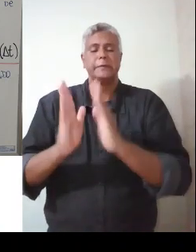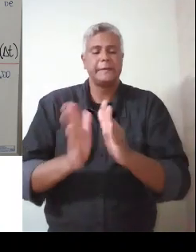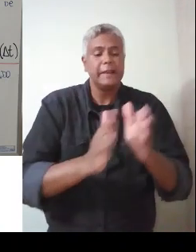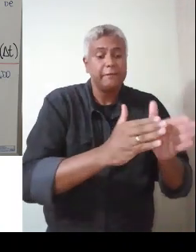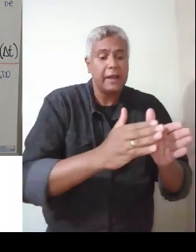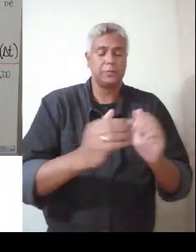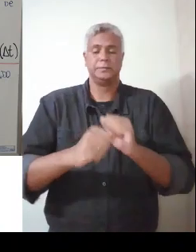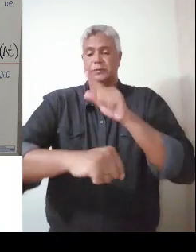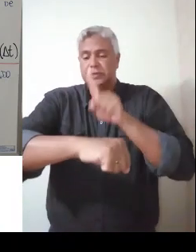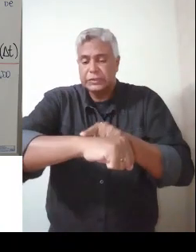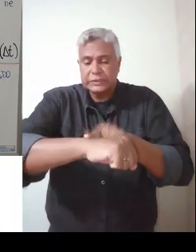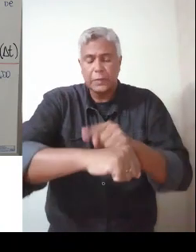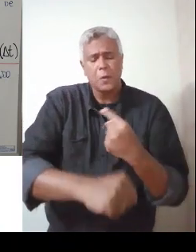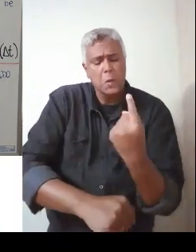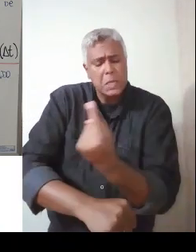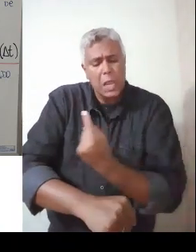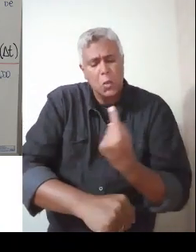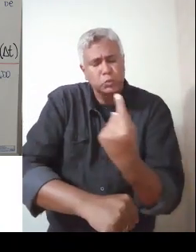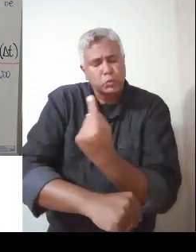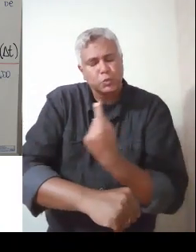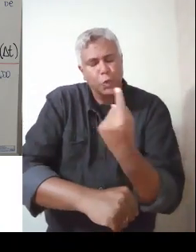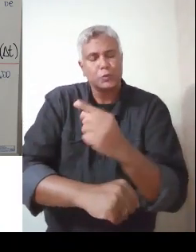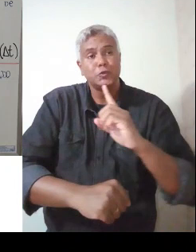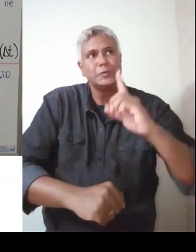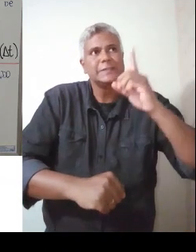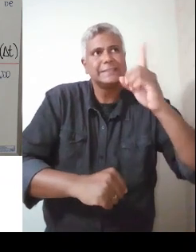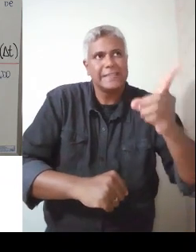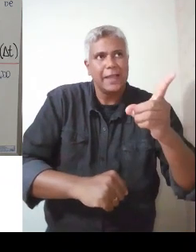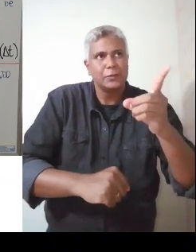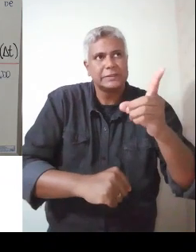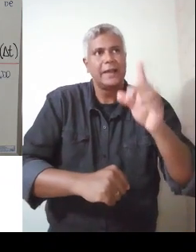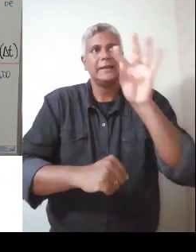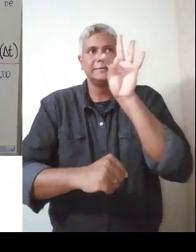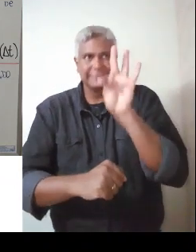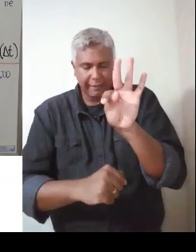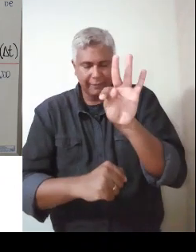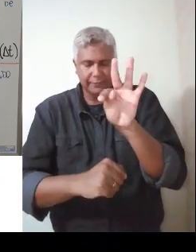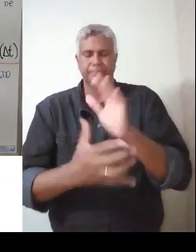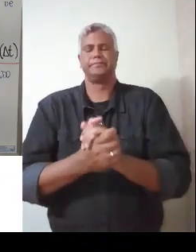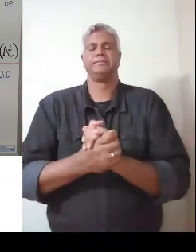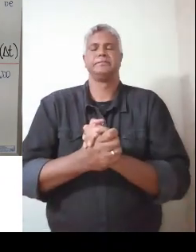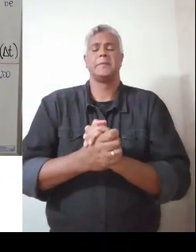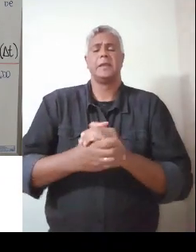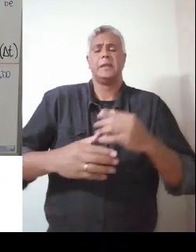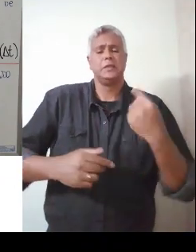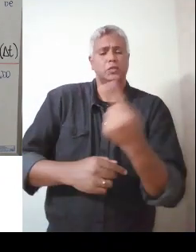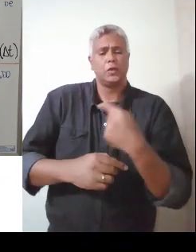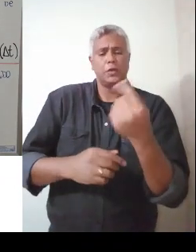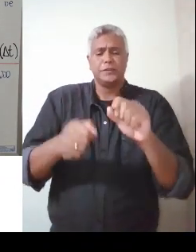tempo é o nosso delta T. E com isso,